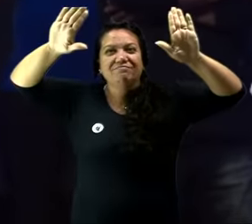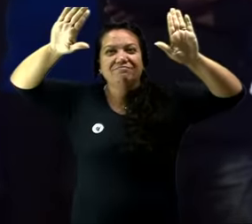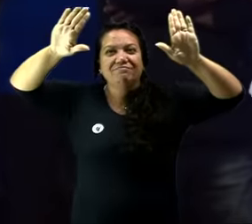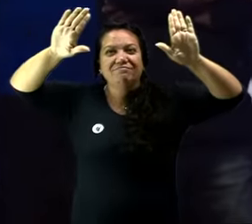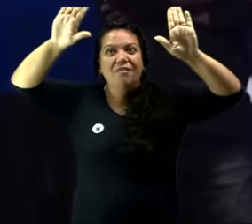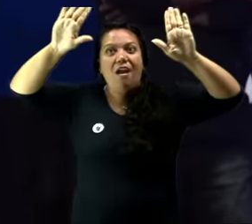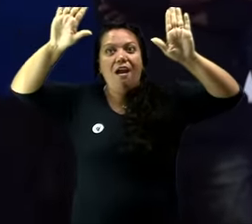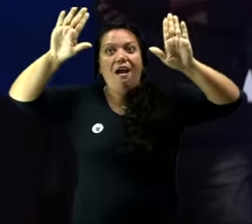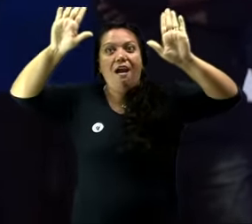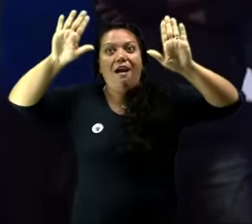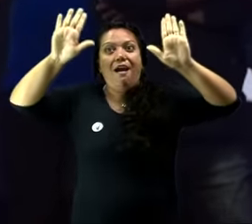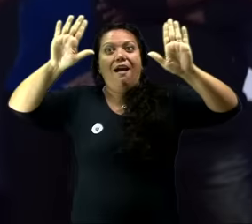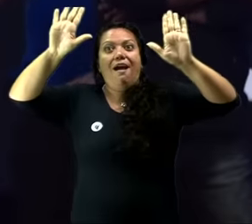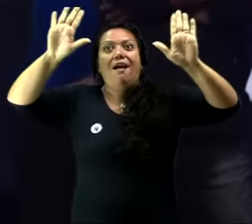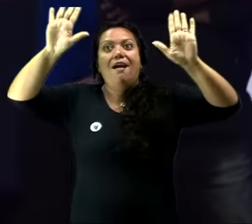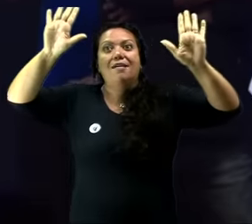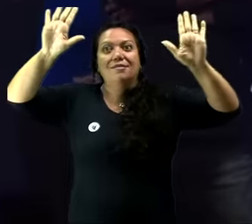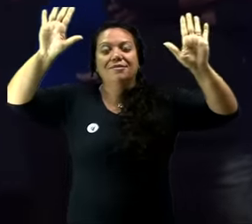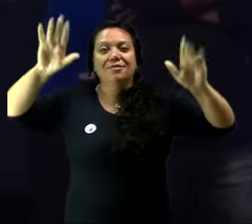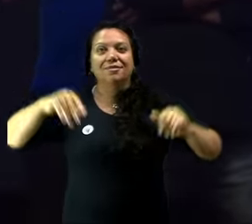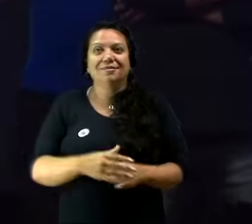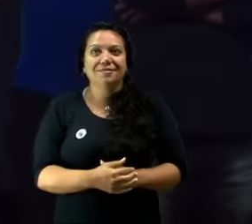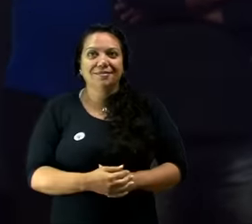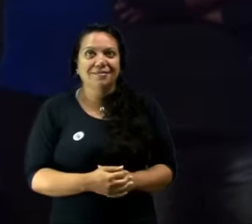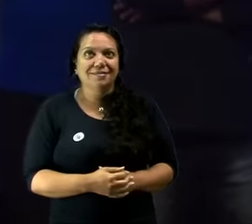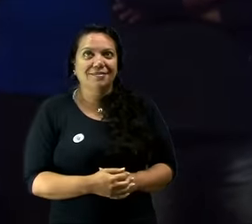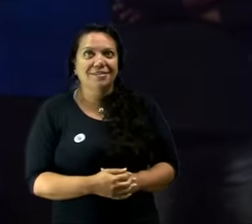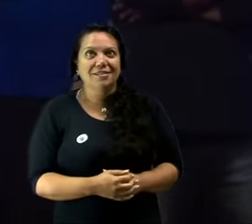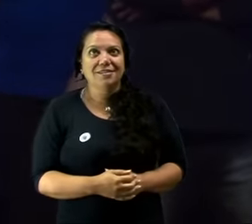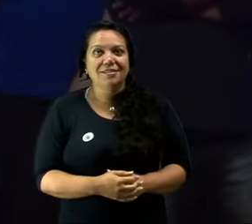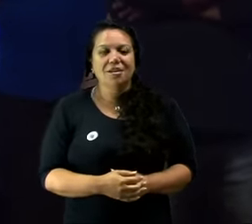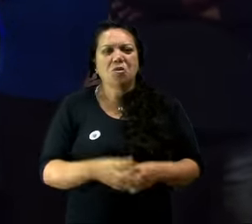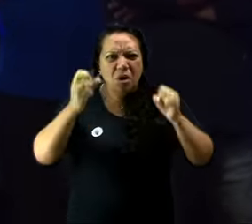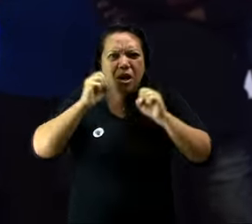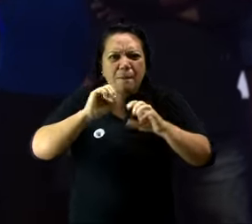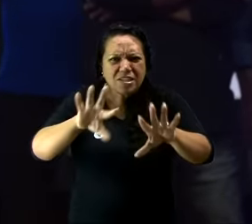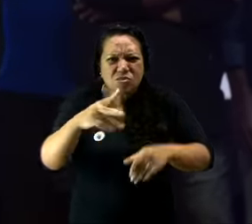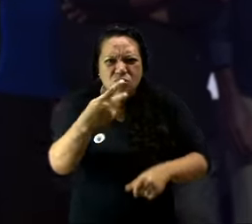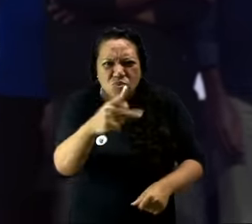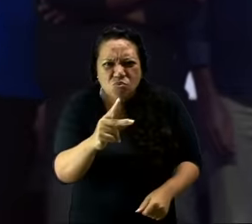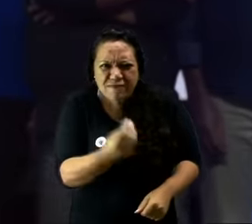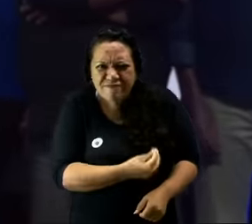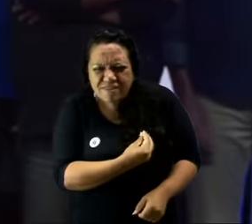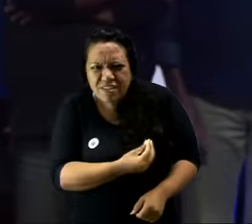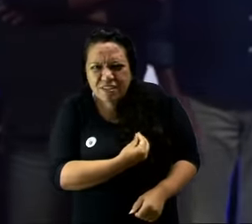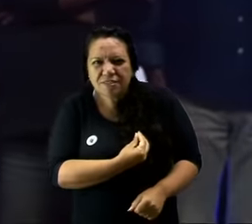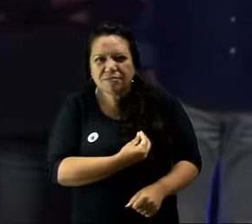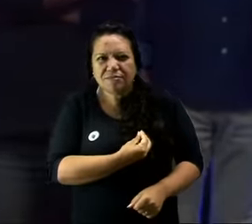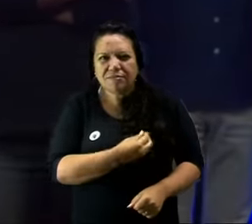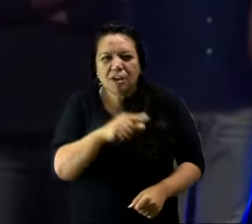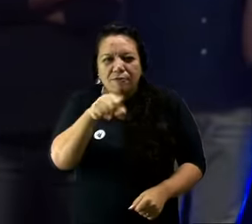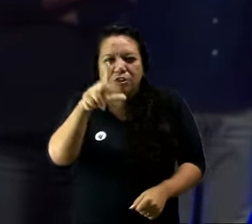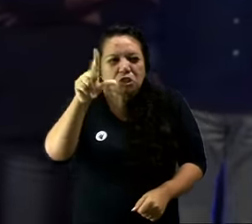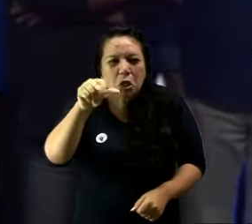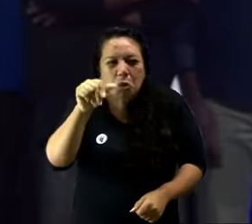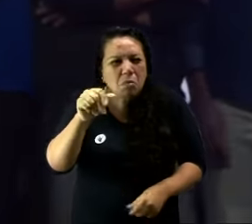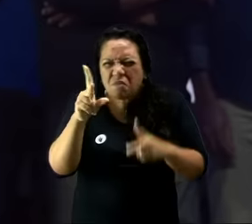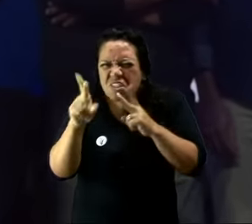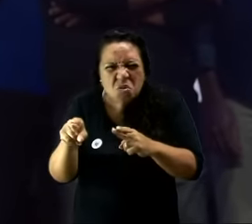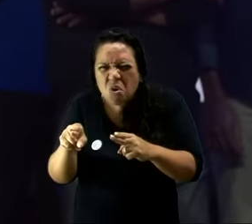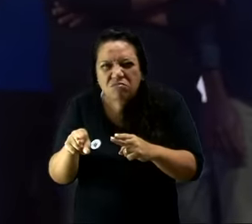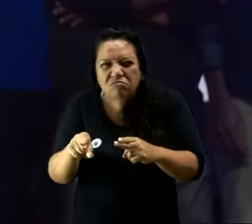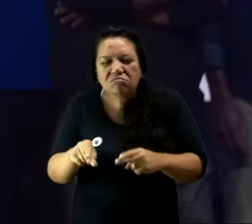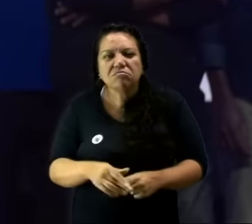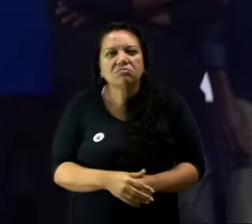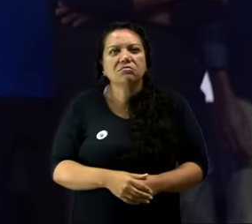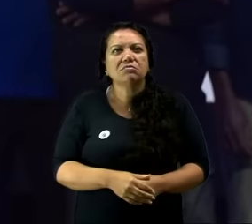escuro. Eu quero te ver, eu quero abençoar você, onde você estiver. Eu declaro que tua vida nunca mais vai ser a mesma. Nunca mais, nunca mais, nunca mais, nunca mais. Pastor, sou eu,